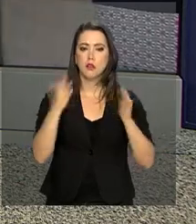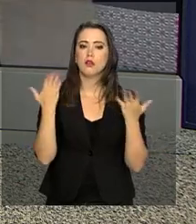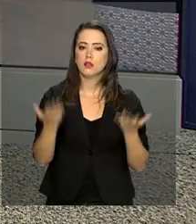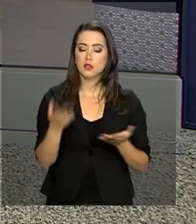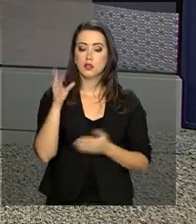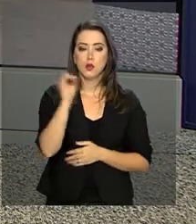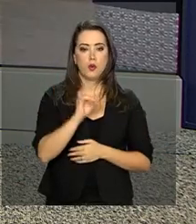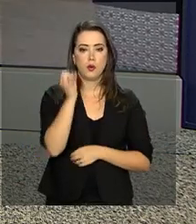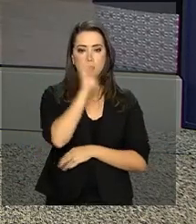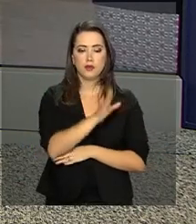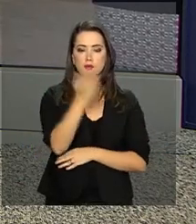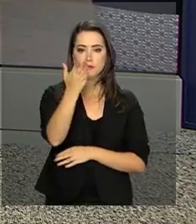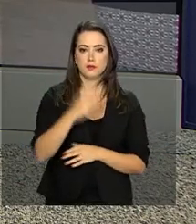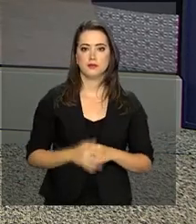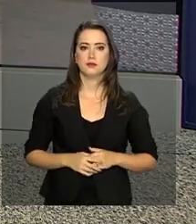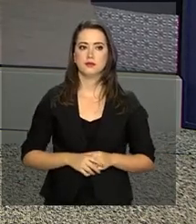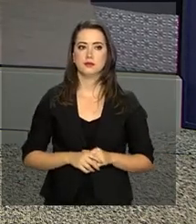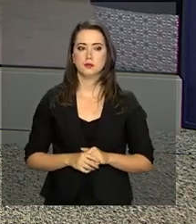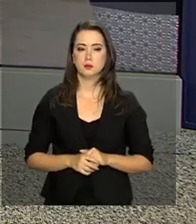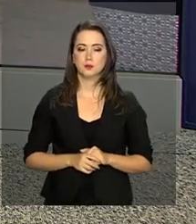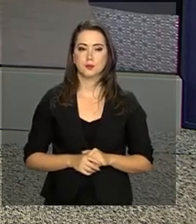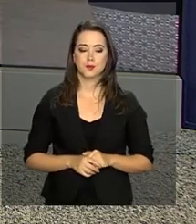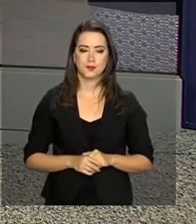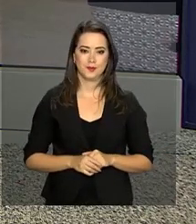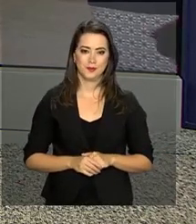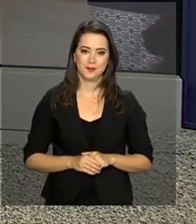isso, Pablo? Boa tarde.